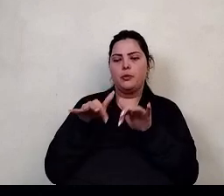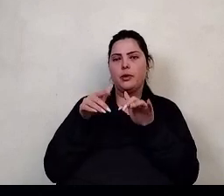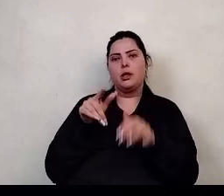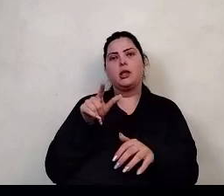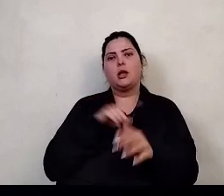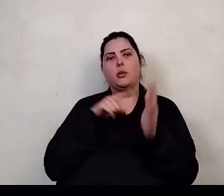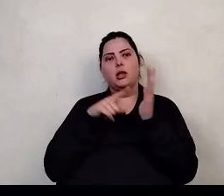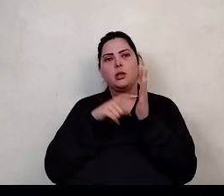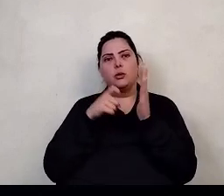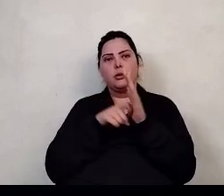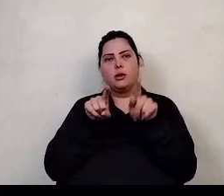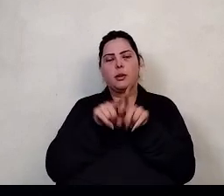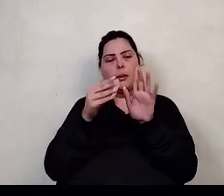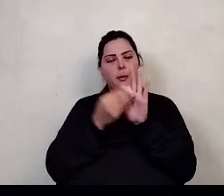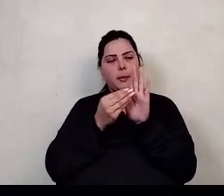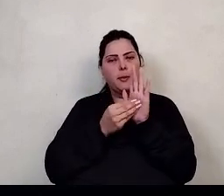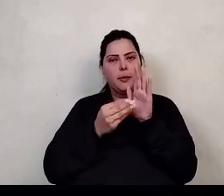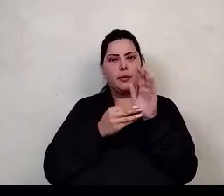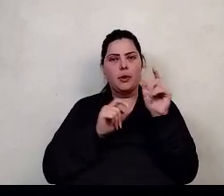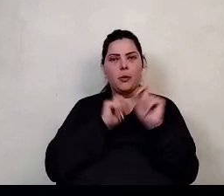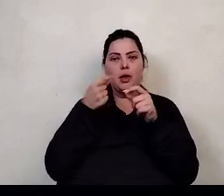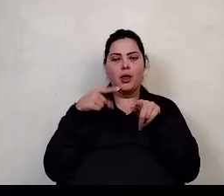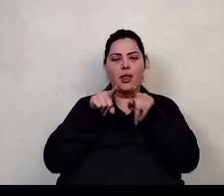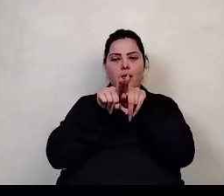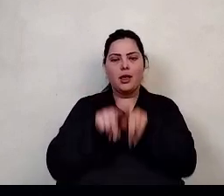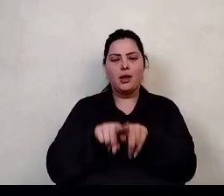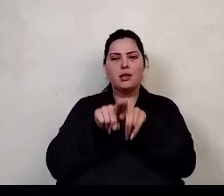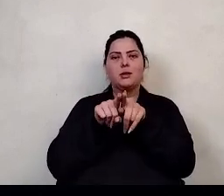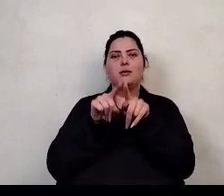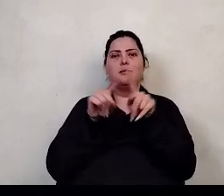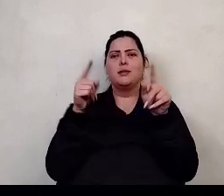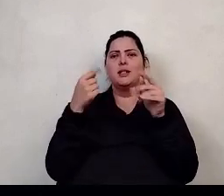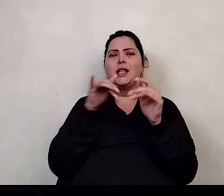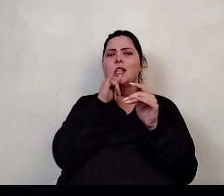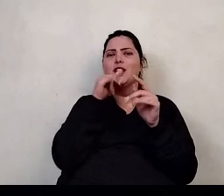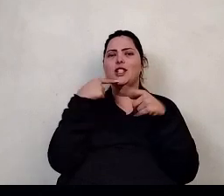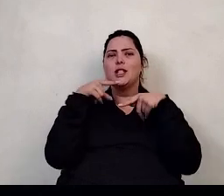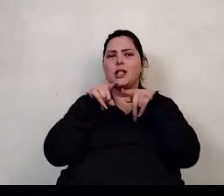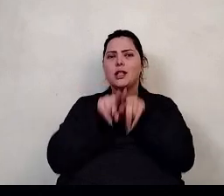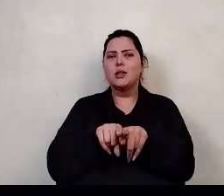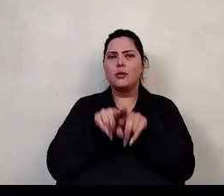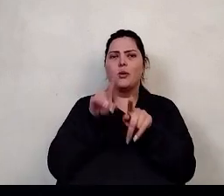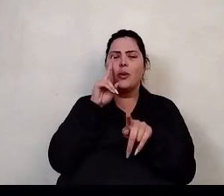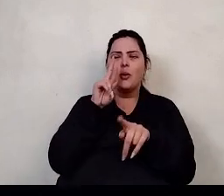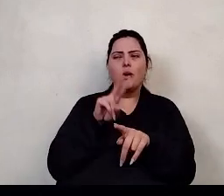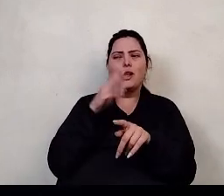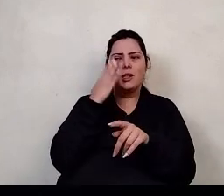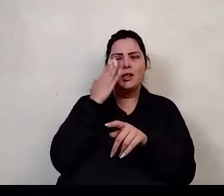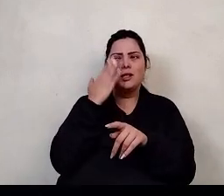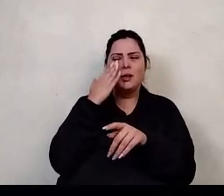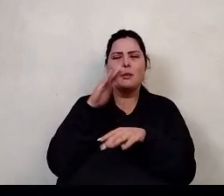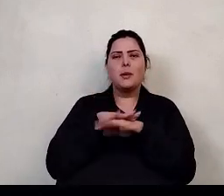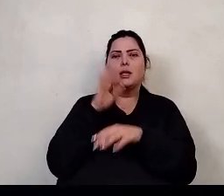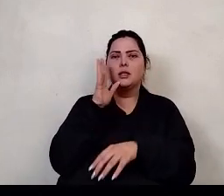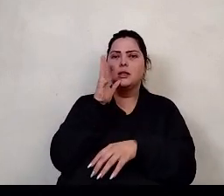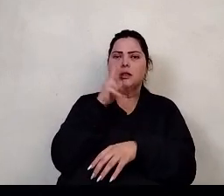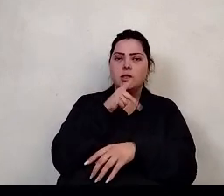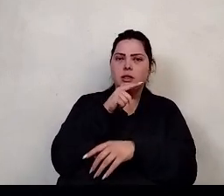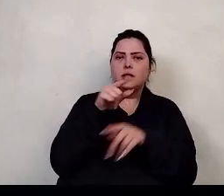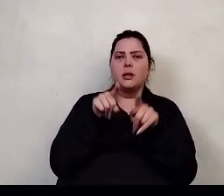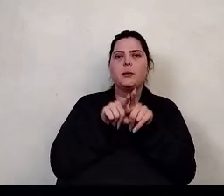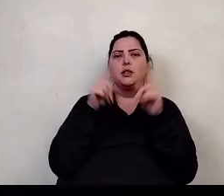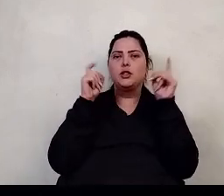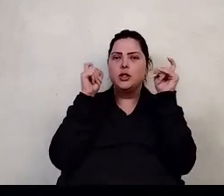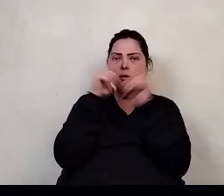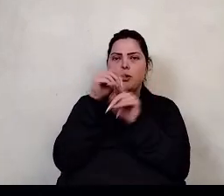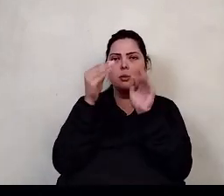implementando o teste, que é o teste de integração. Só que o teste de integração, quando a gente olha para ele, a gente sabe que ele é um teste mais lento, que ele é um teste mais difícil de implementar,